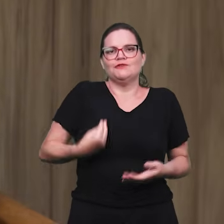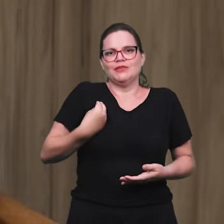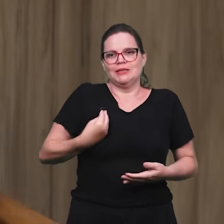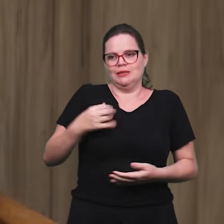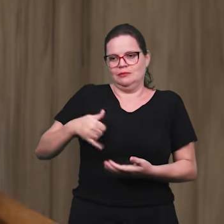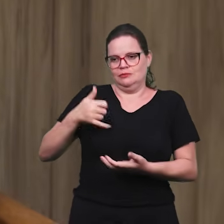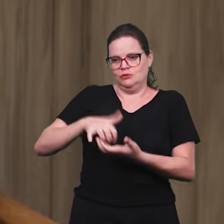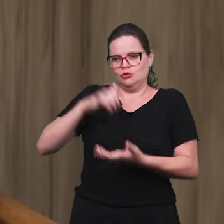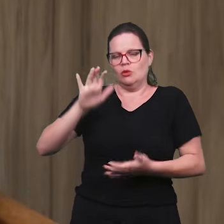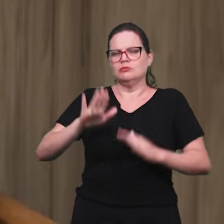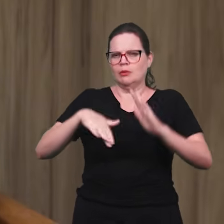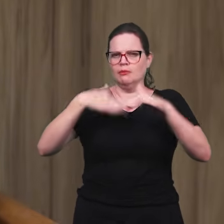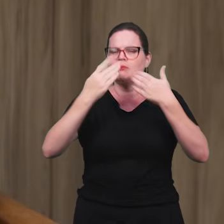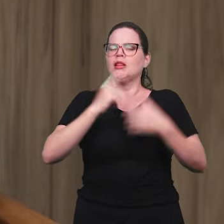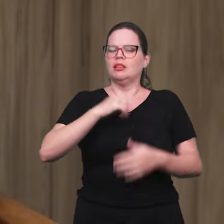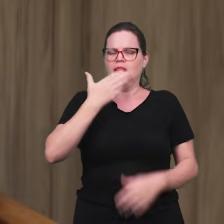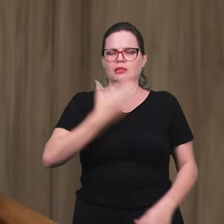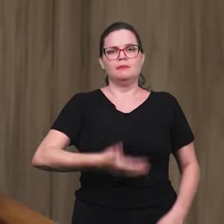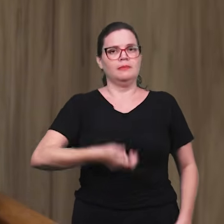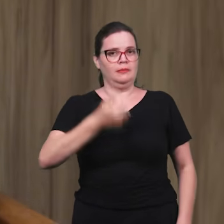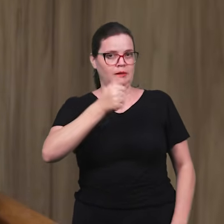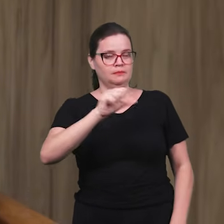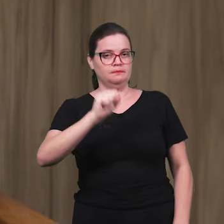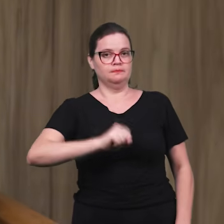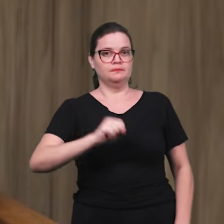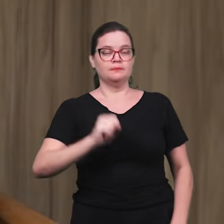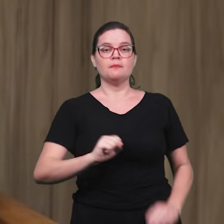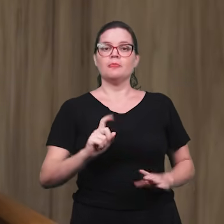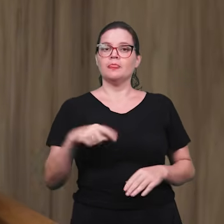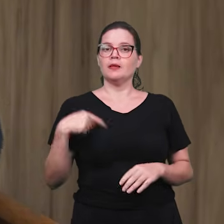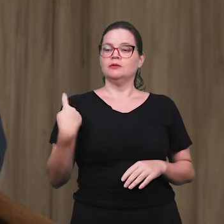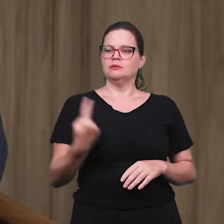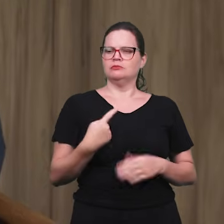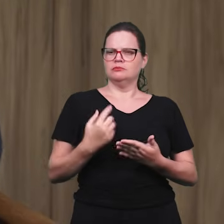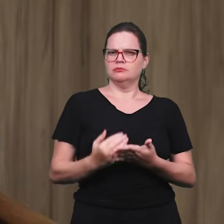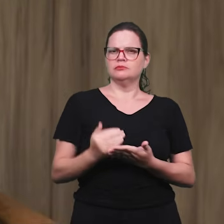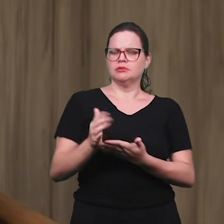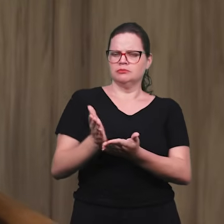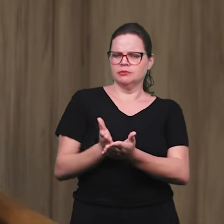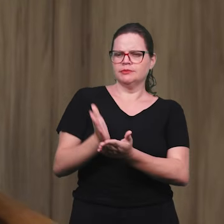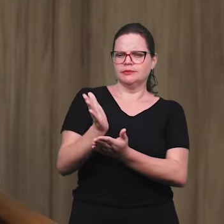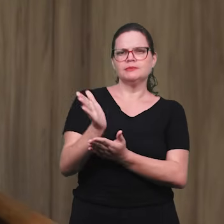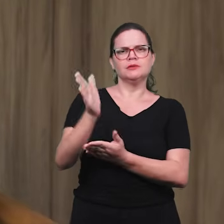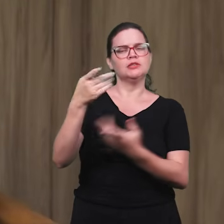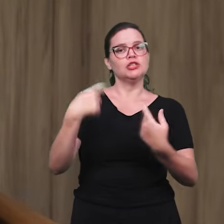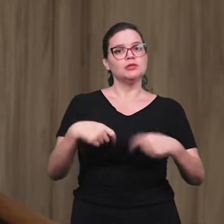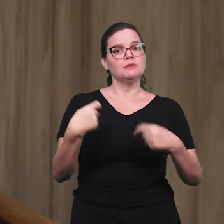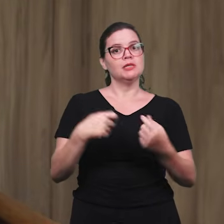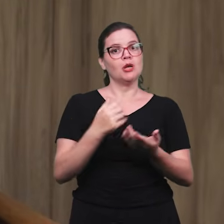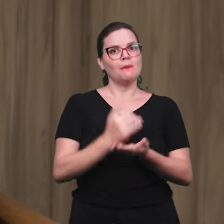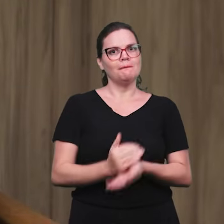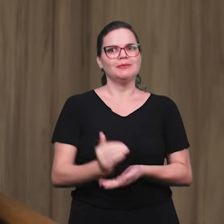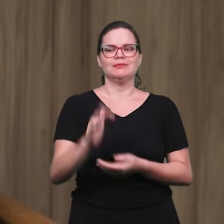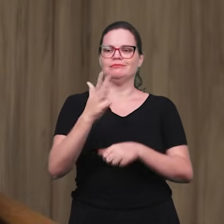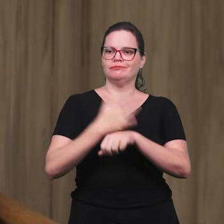idoso, isso está aumentando, então nós estamos no caminho, nós precisamos de fato